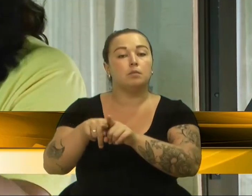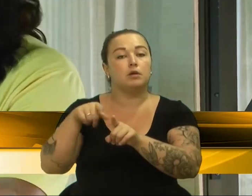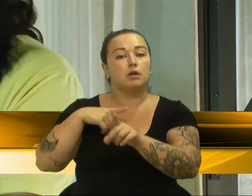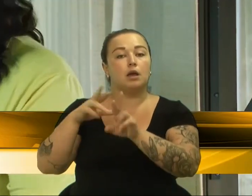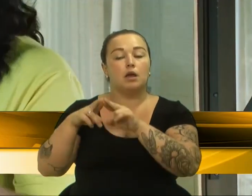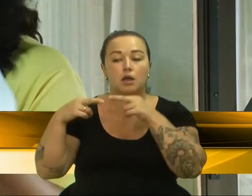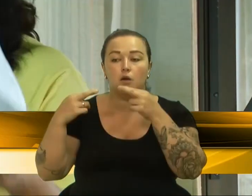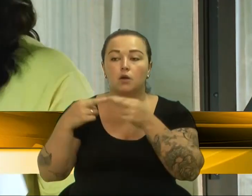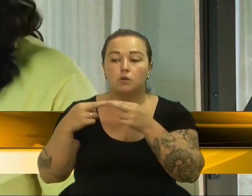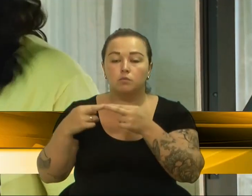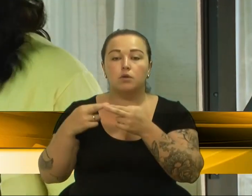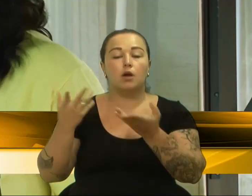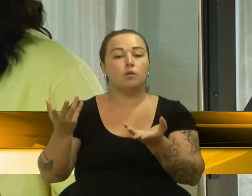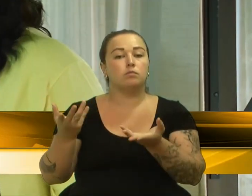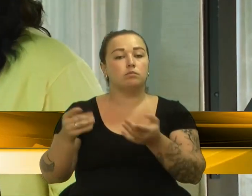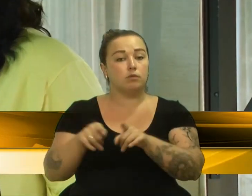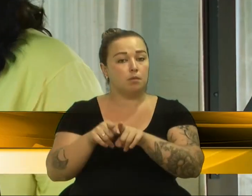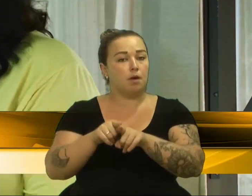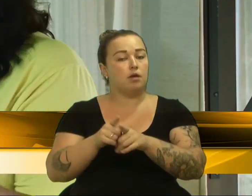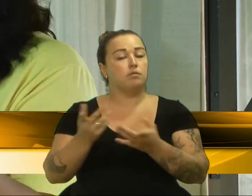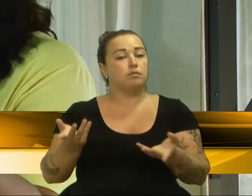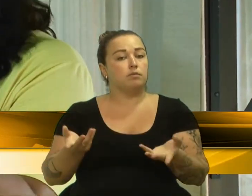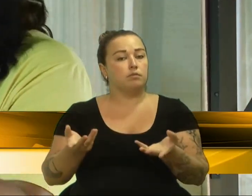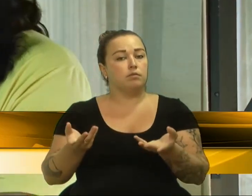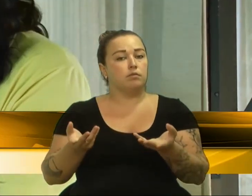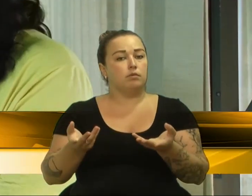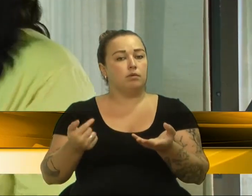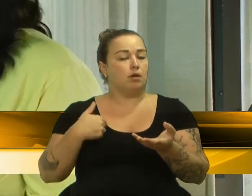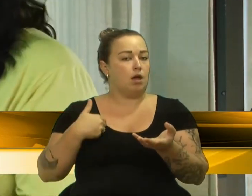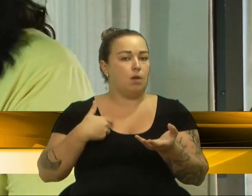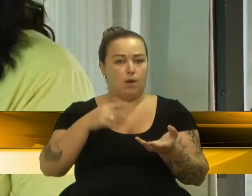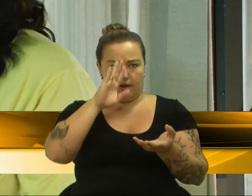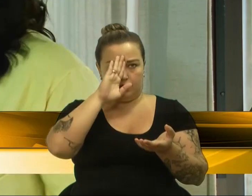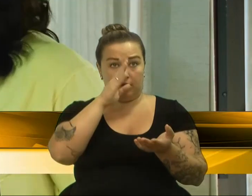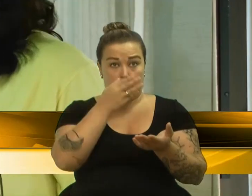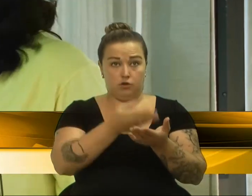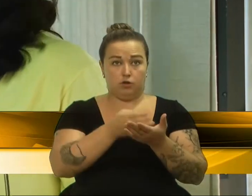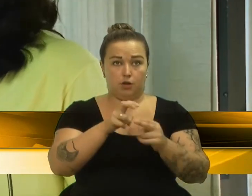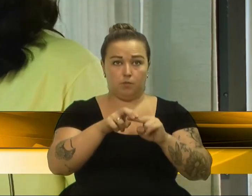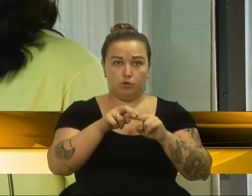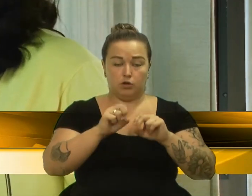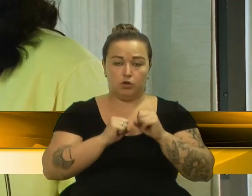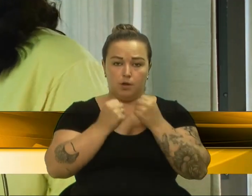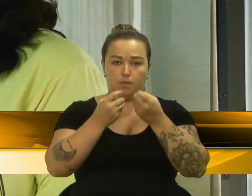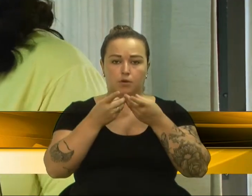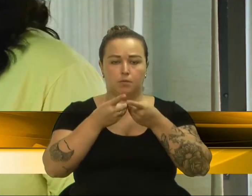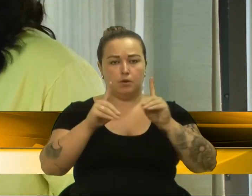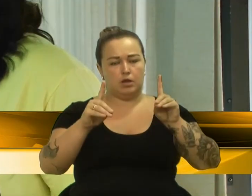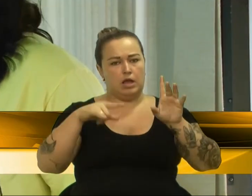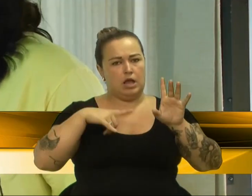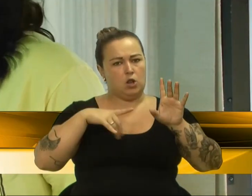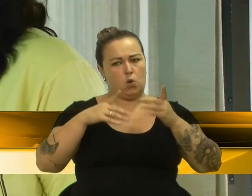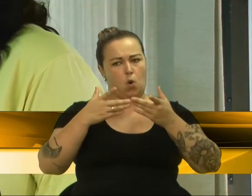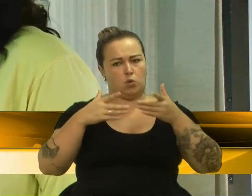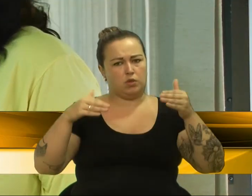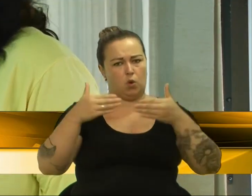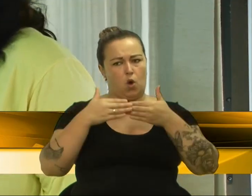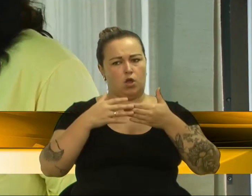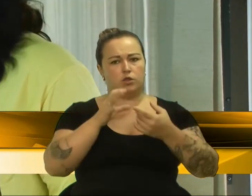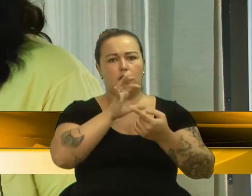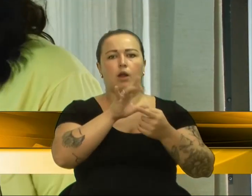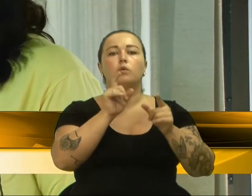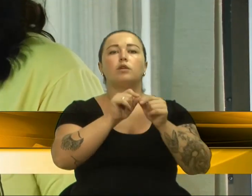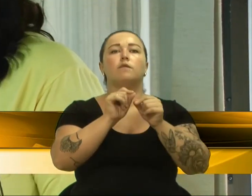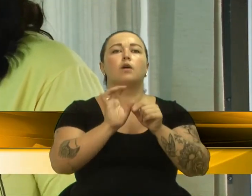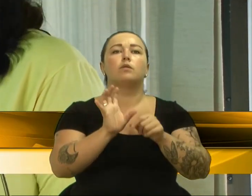por vice-prefeito, por secretário. E eu acredito que dessa forma a gente fortalece a democracia. Agora, do contrário, o que vai virar